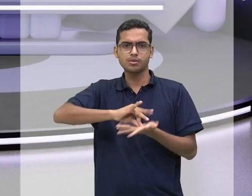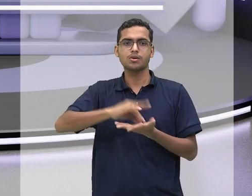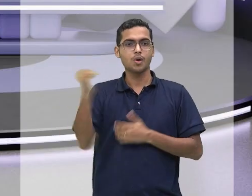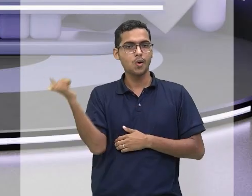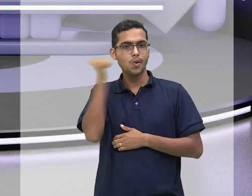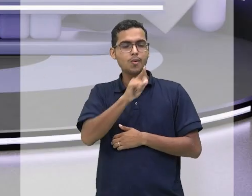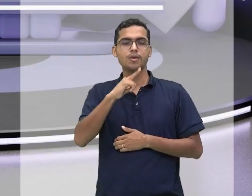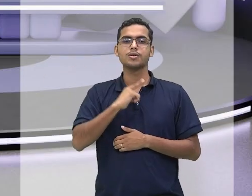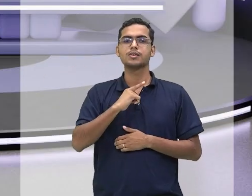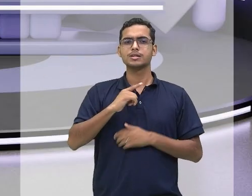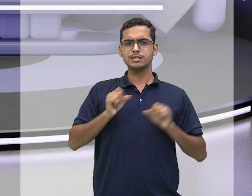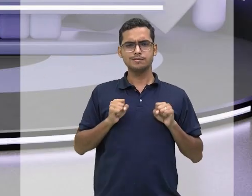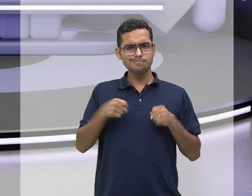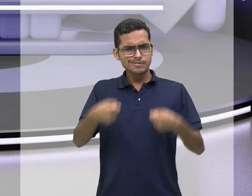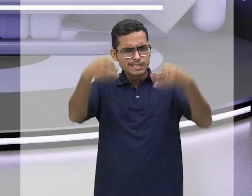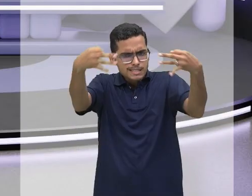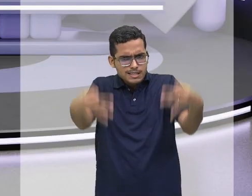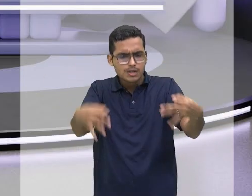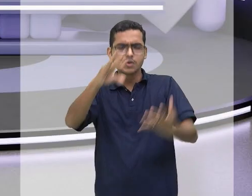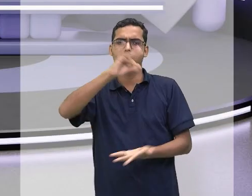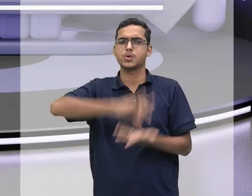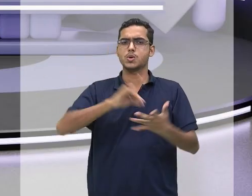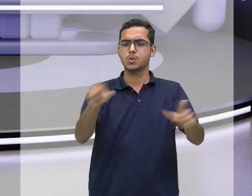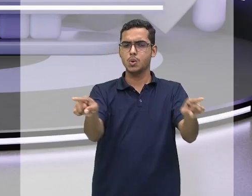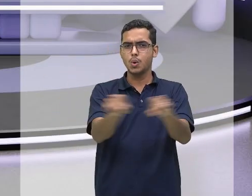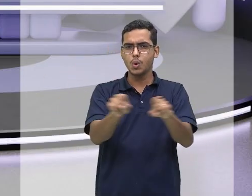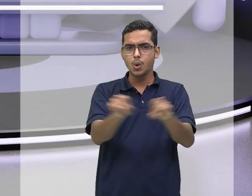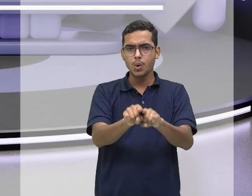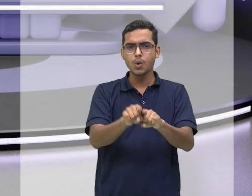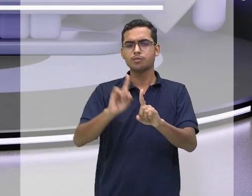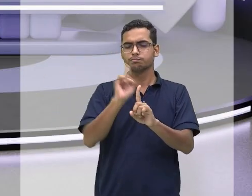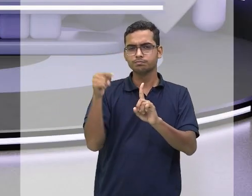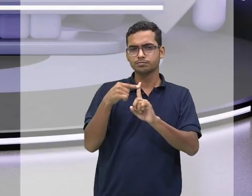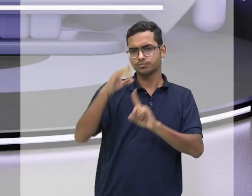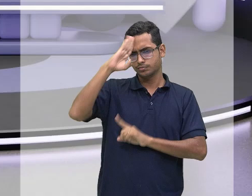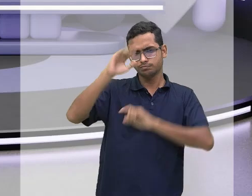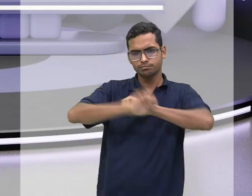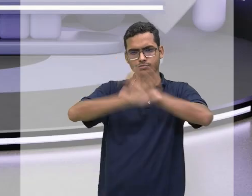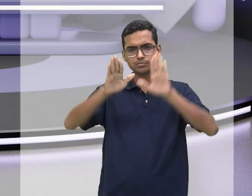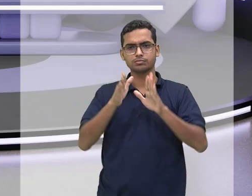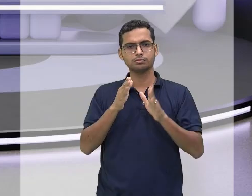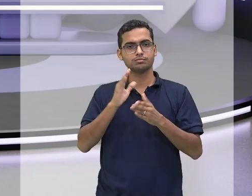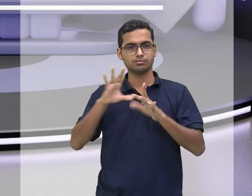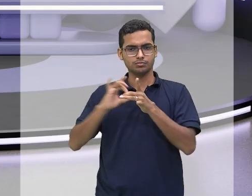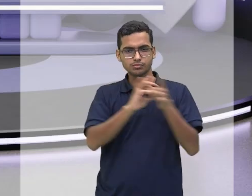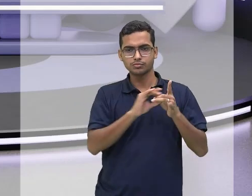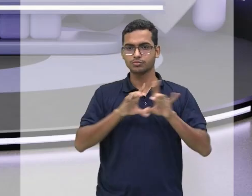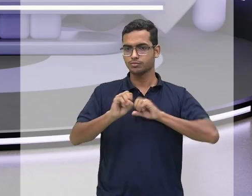muito sagaz e com muito afinco a dimensão da educação.